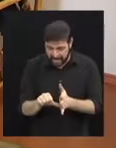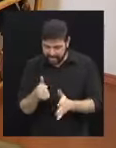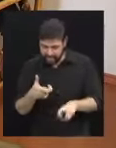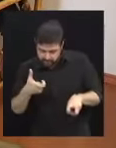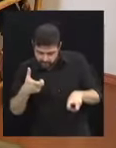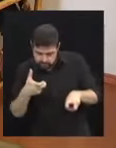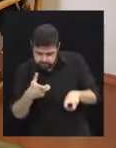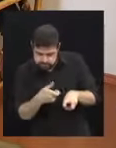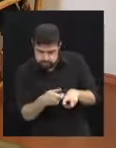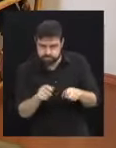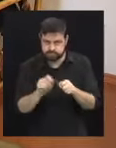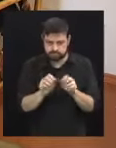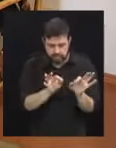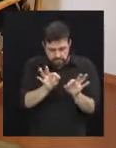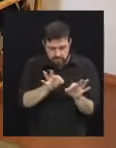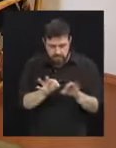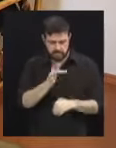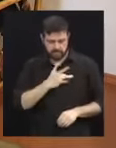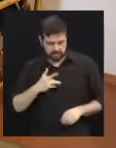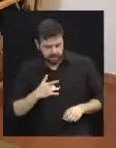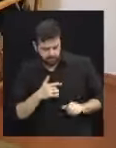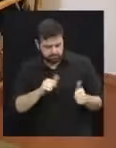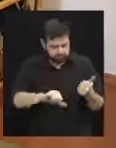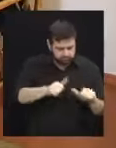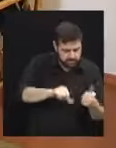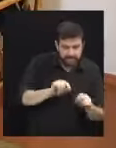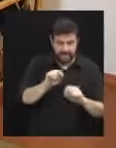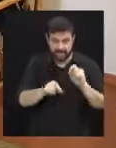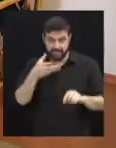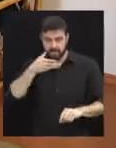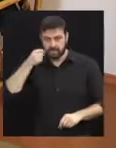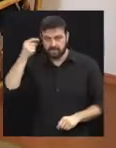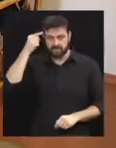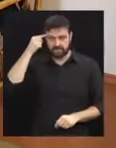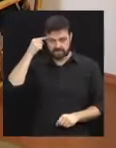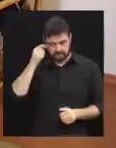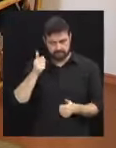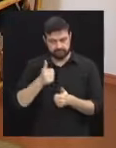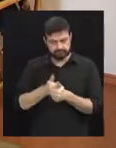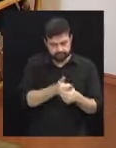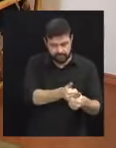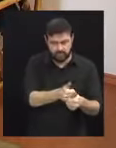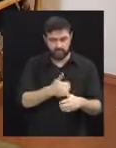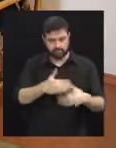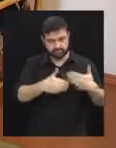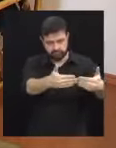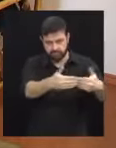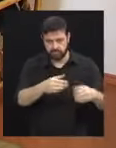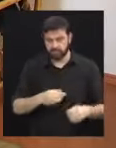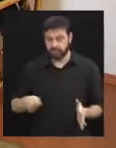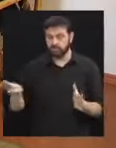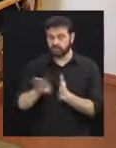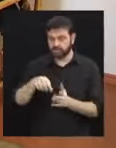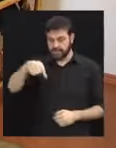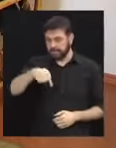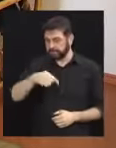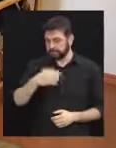a vacinação, fazer tudo que tem que fazer. Então, quem vai adotar tem que pensar em dar continuidade nesse trabalho. Com certeza. Quando ele chega na ONG, a gente não sabe nada dele,